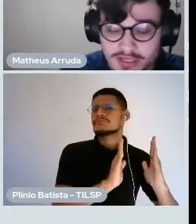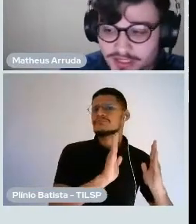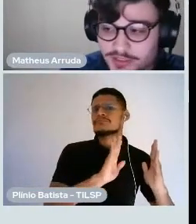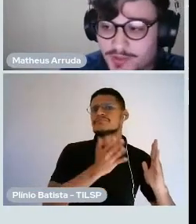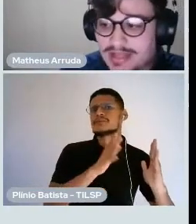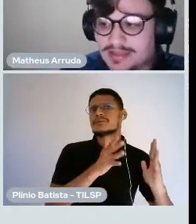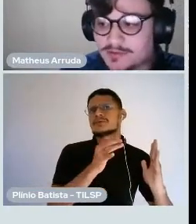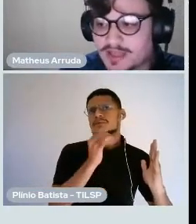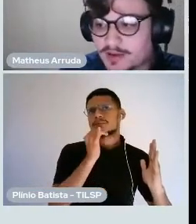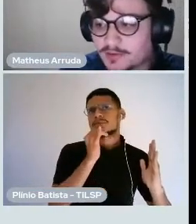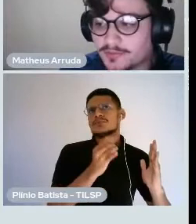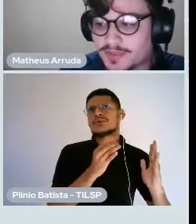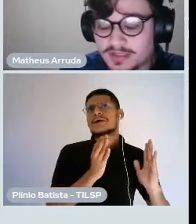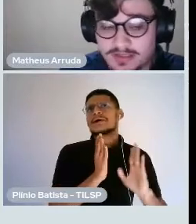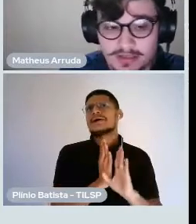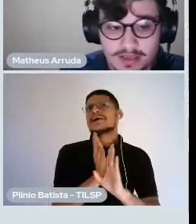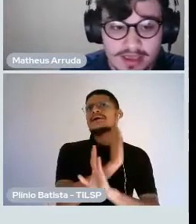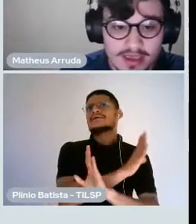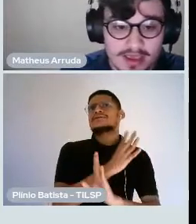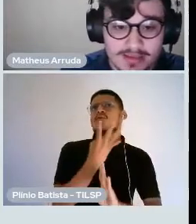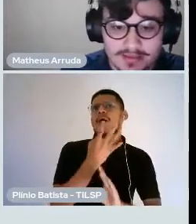a.C. até o século